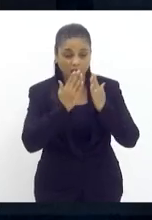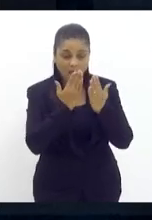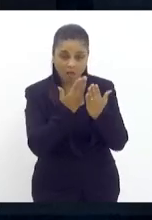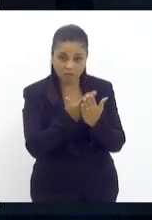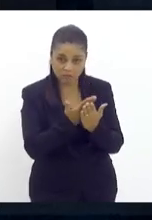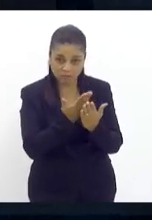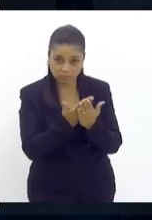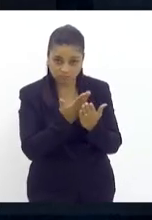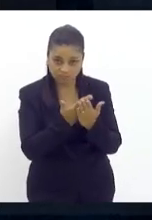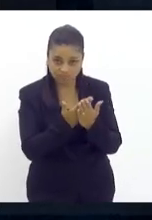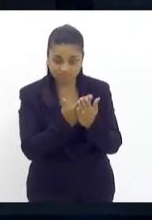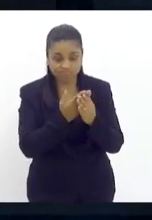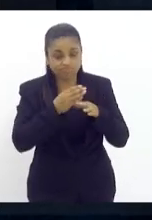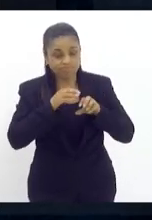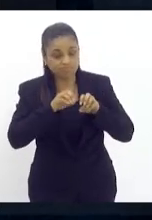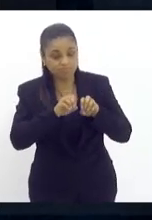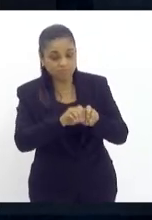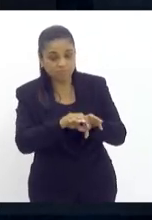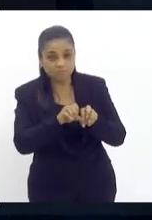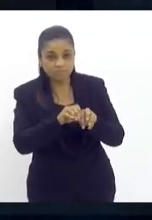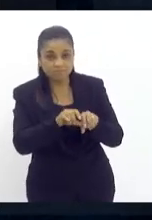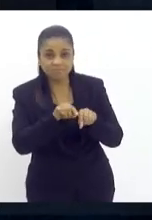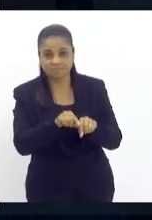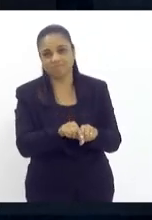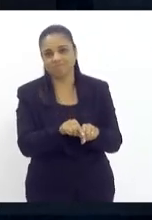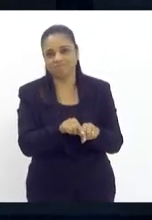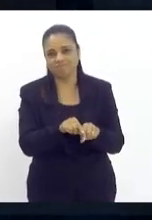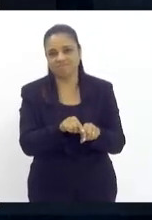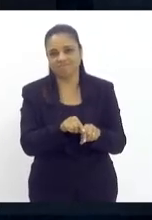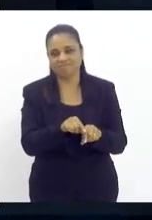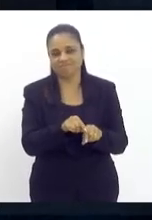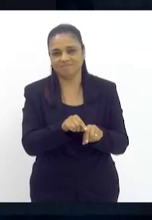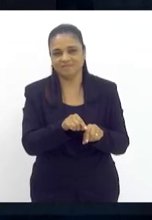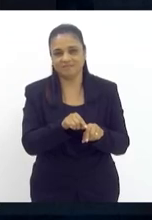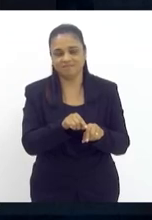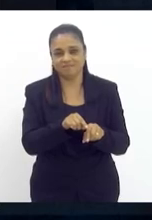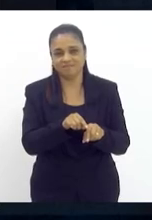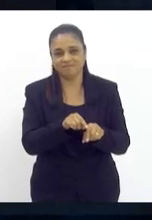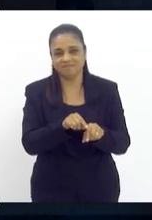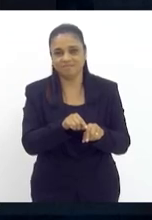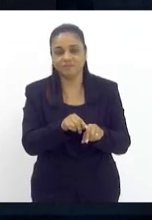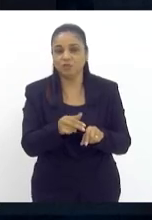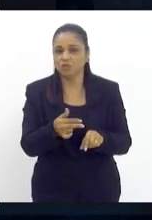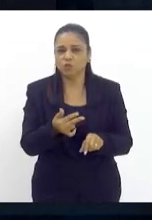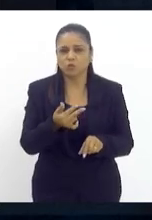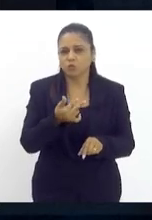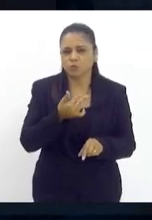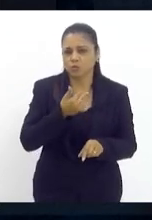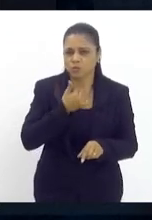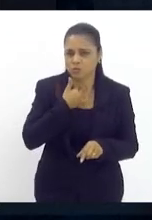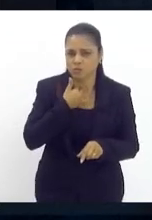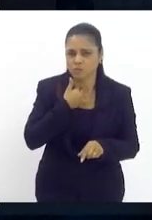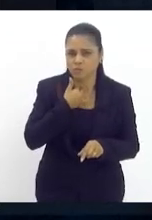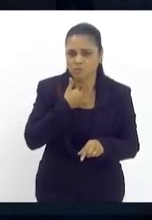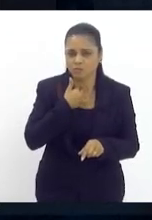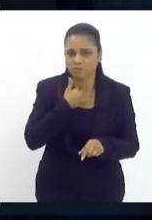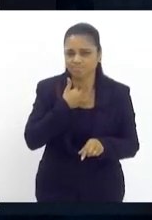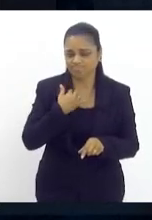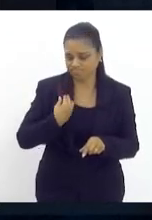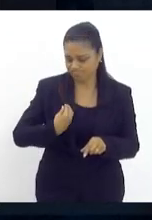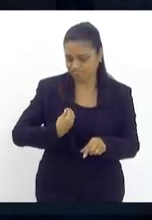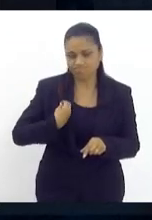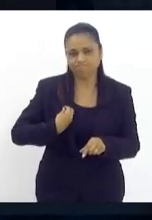à escola ensinar isso, né? E a gente não pode, né, viver